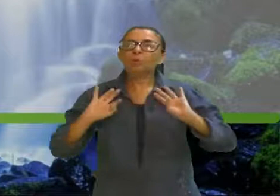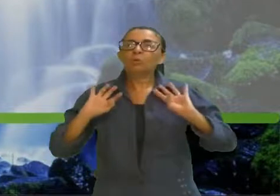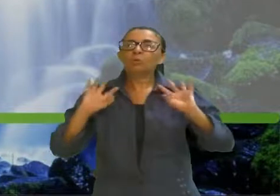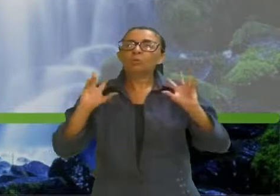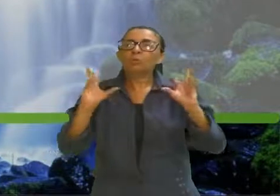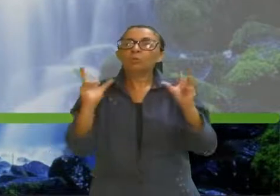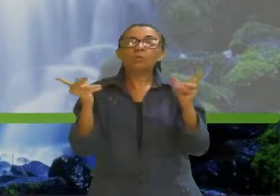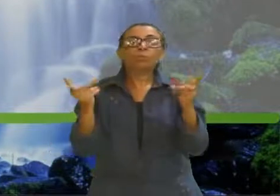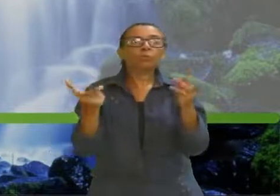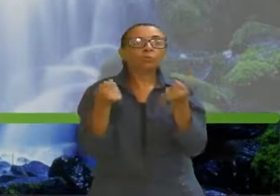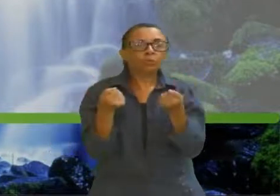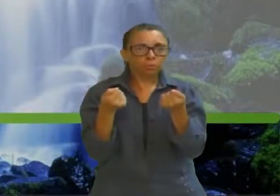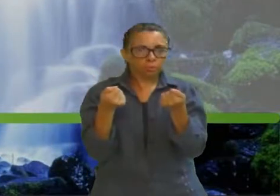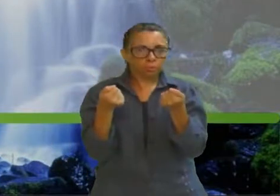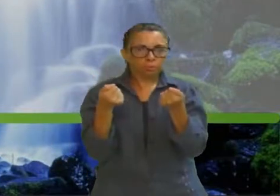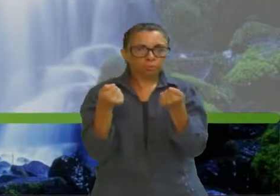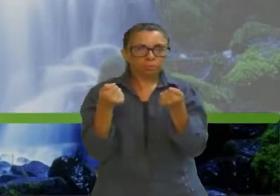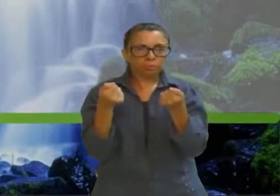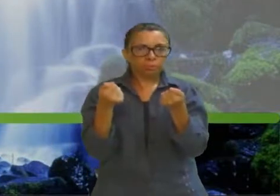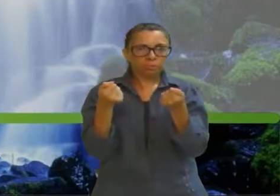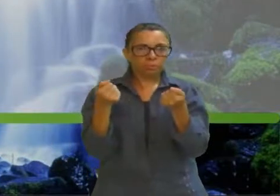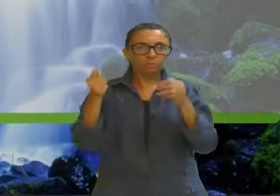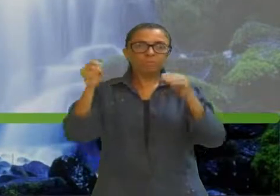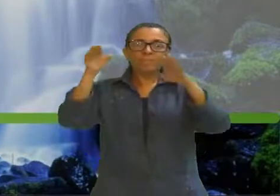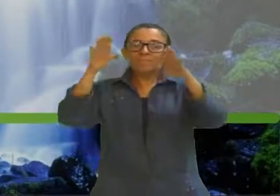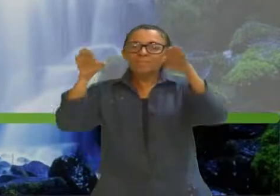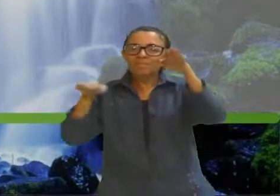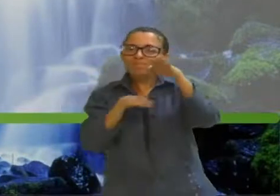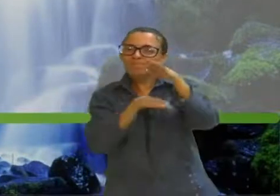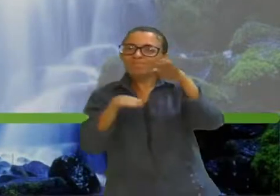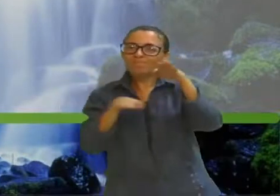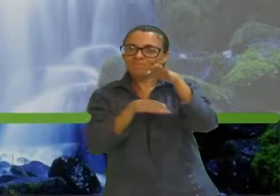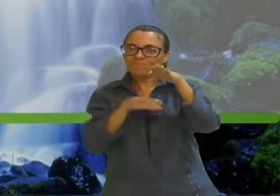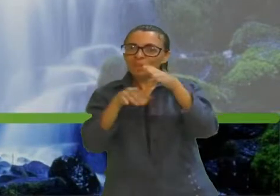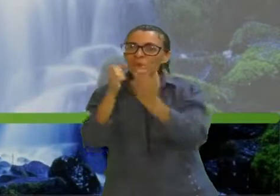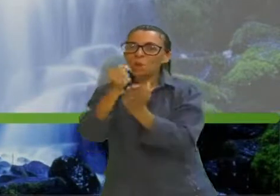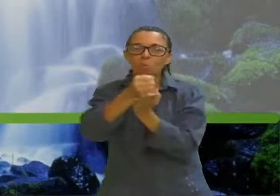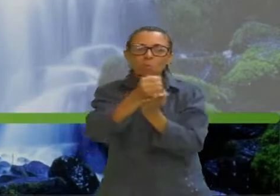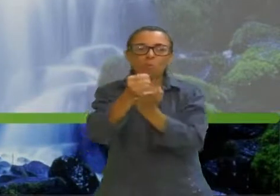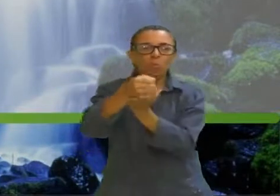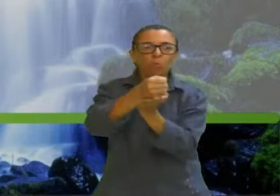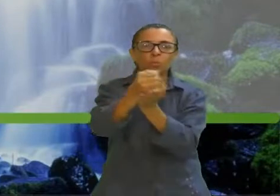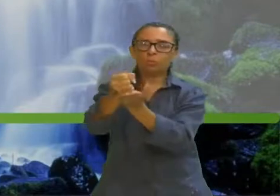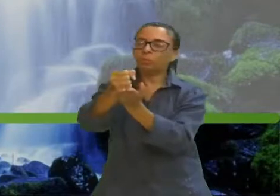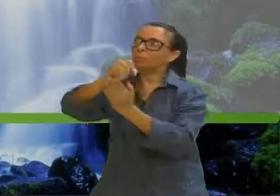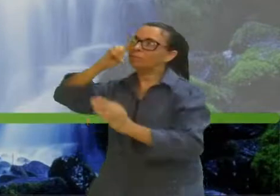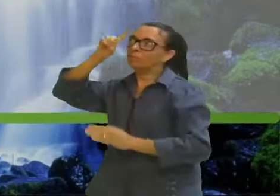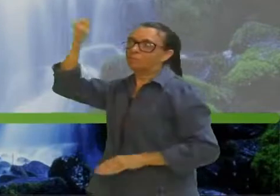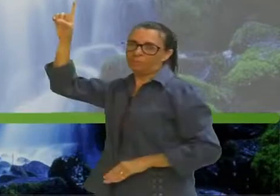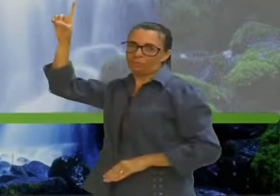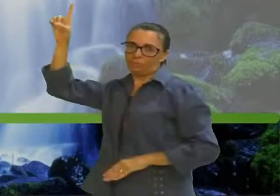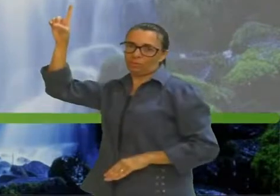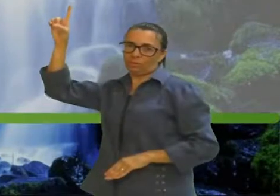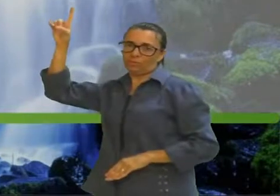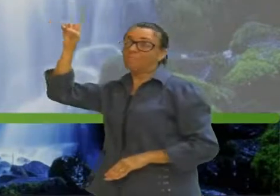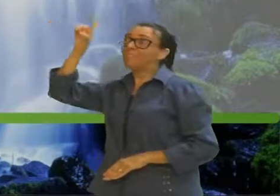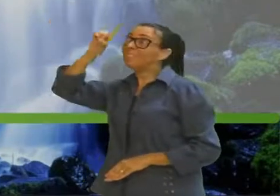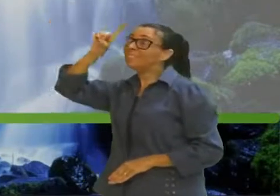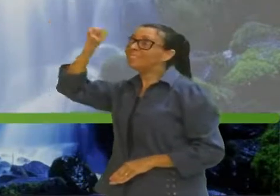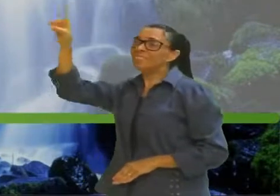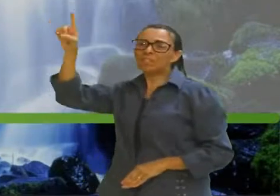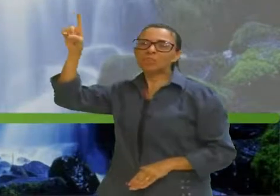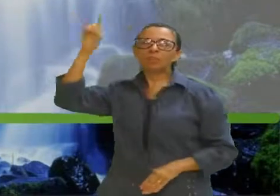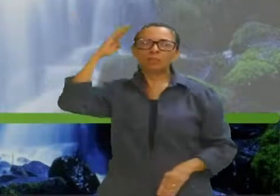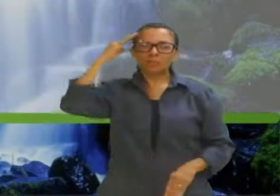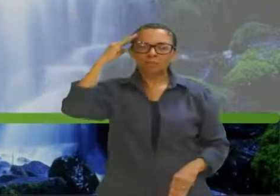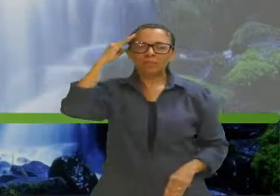nossas vidas está sob o controle do nosso Deus. Esta revelação é seu convite